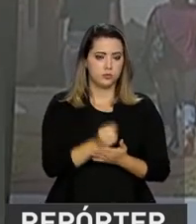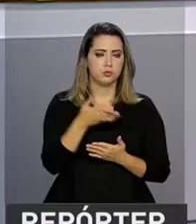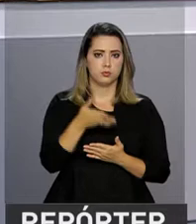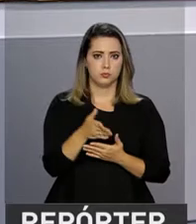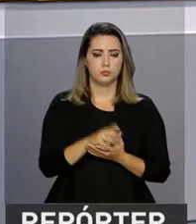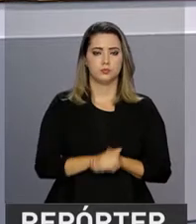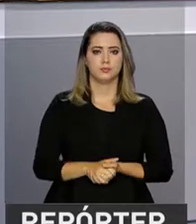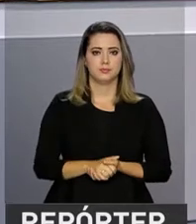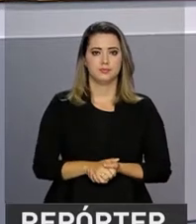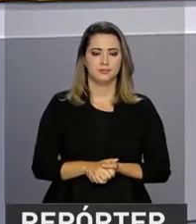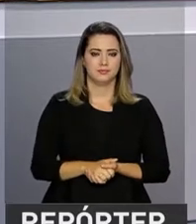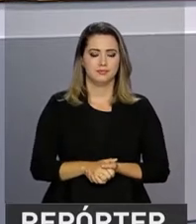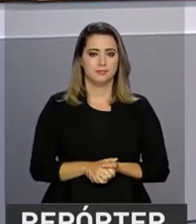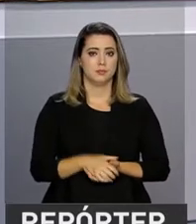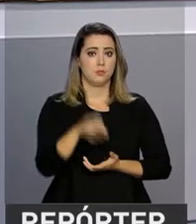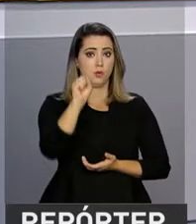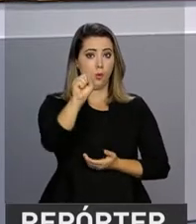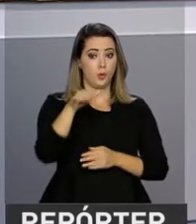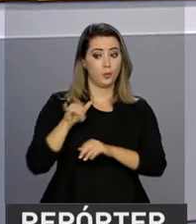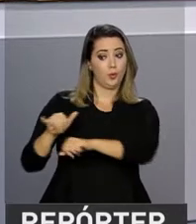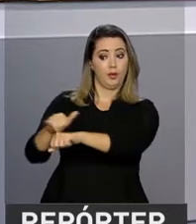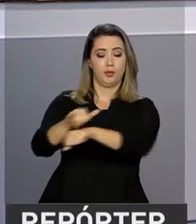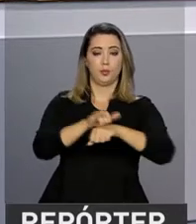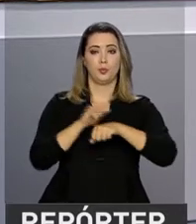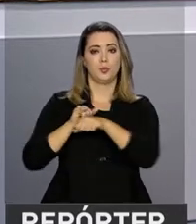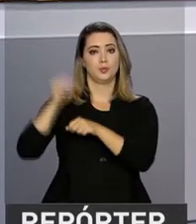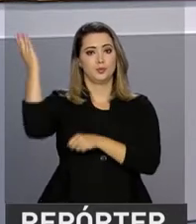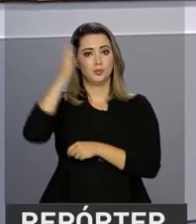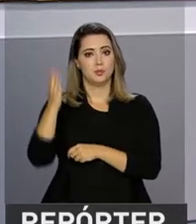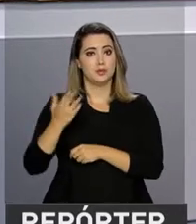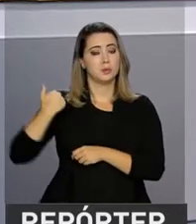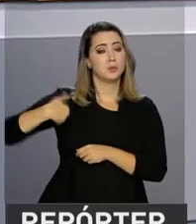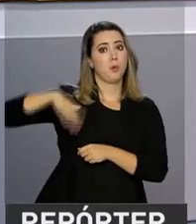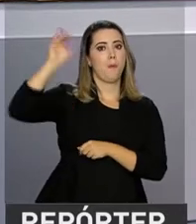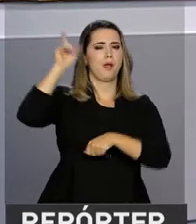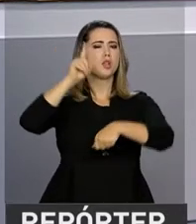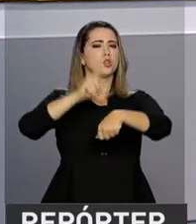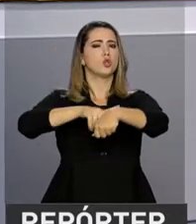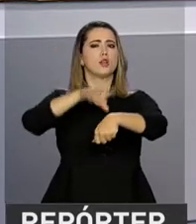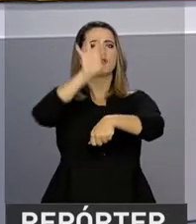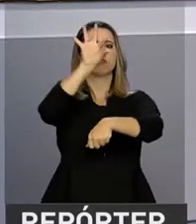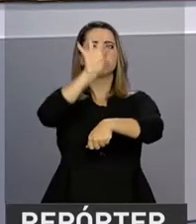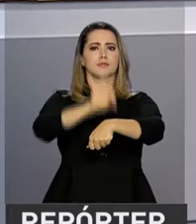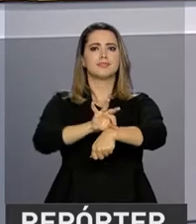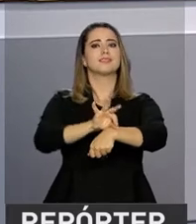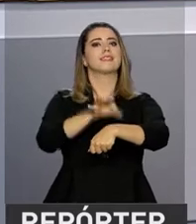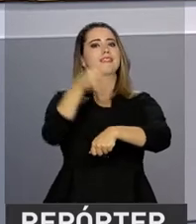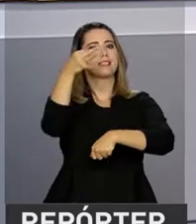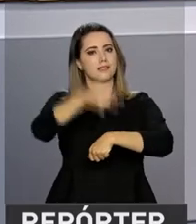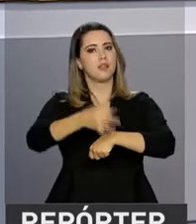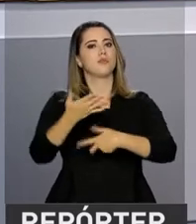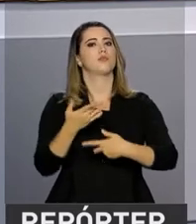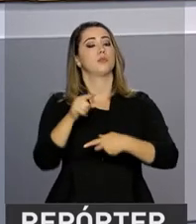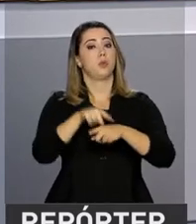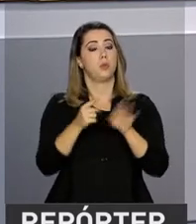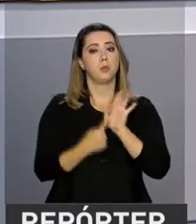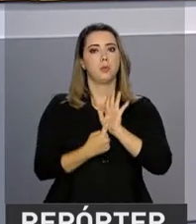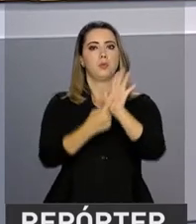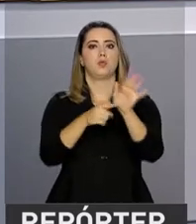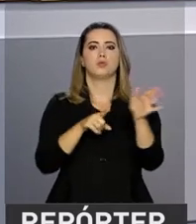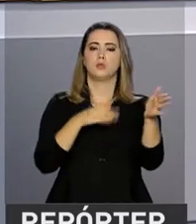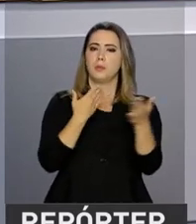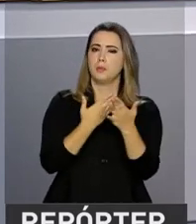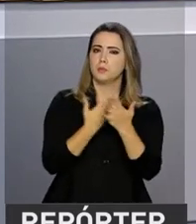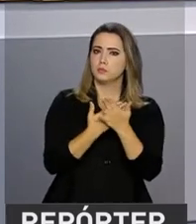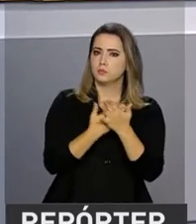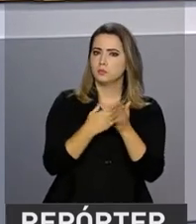momento. 8 aeroportos brasileiros estão entre os mais pontuais do mundo. É o que mostra um estudo internacional realizado por